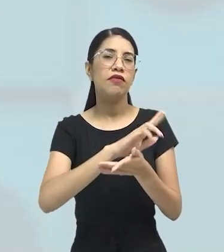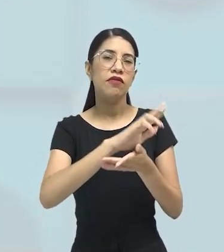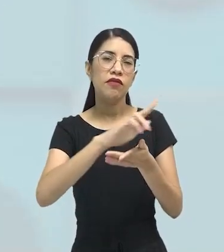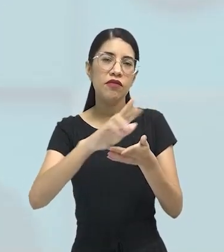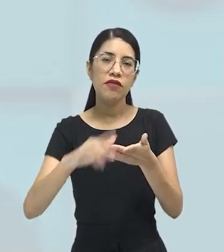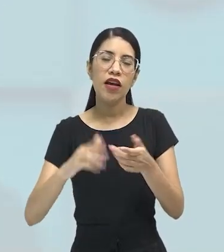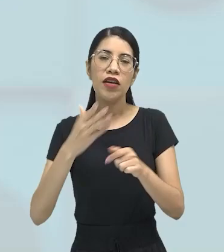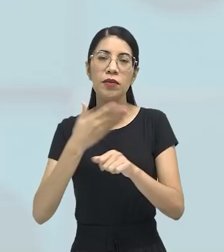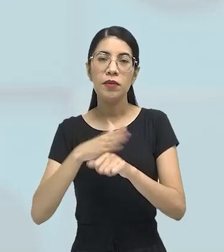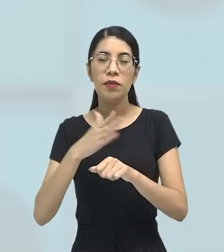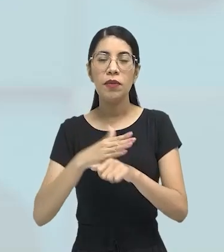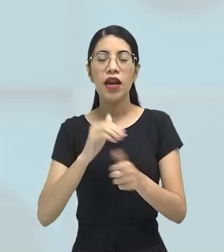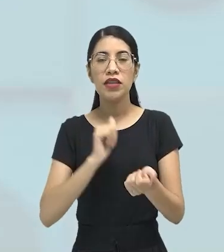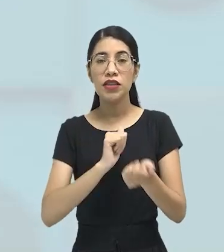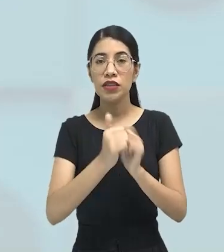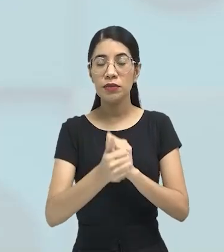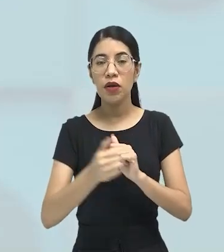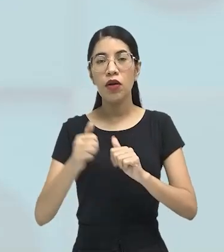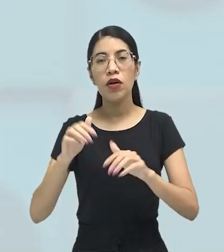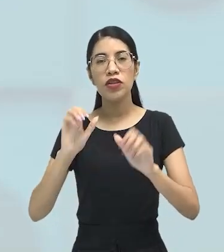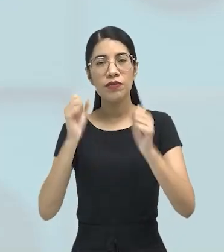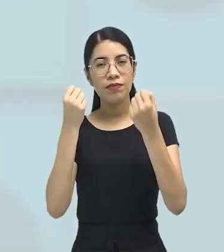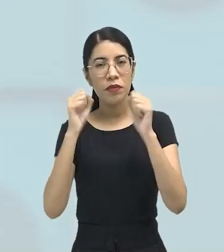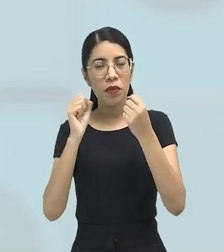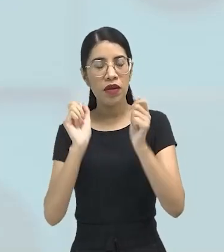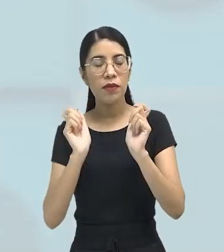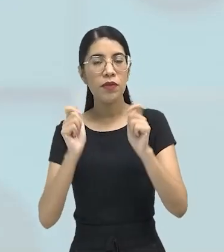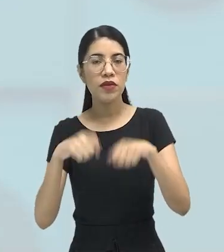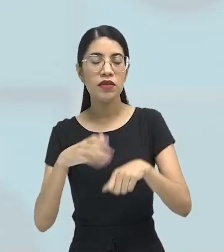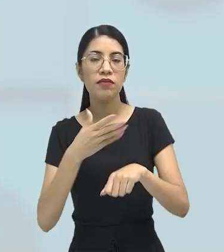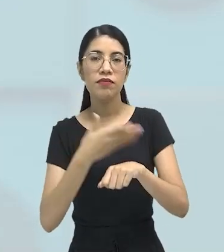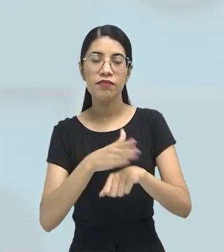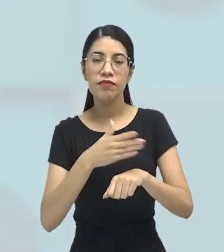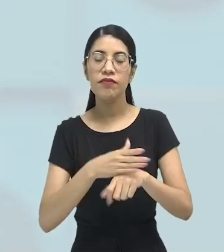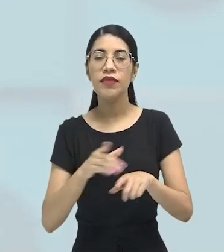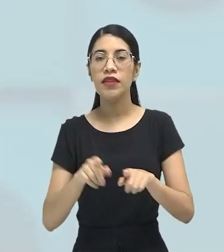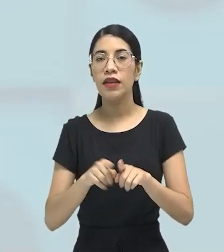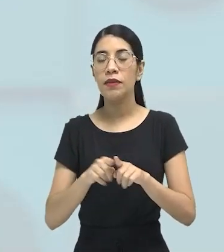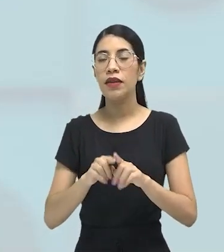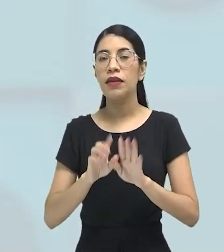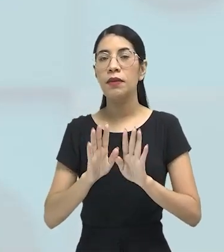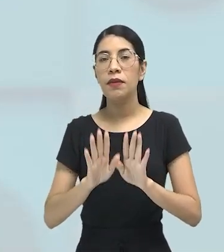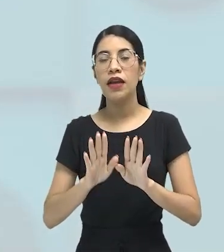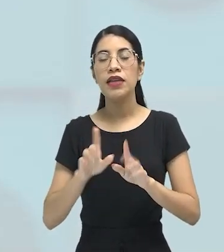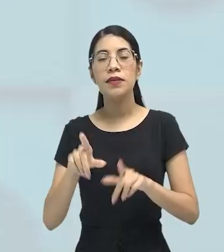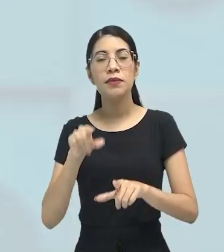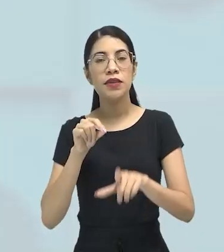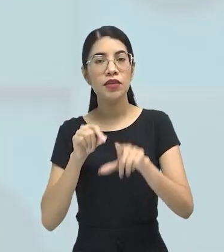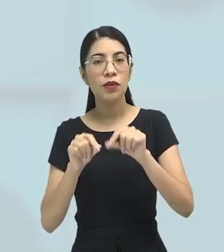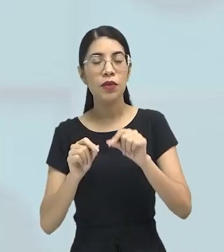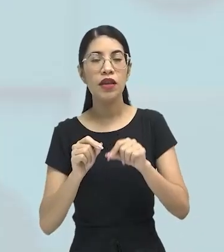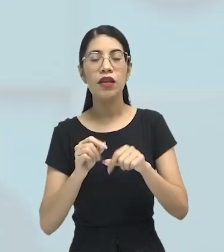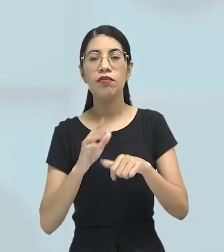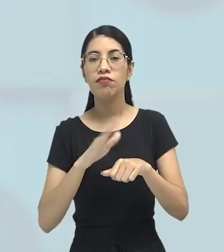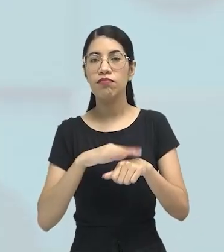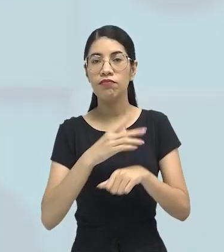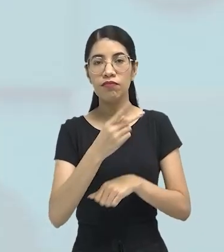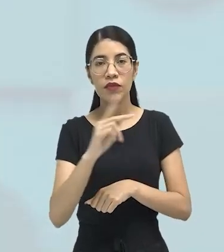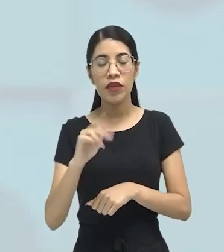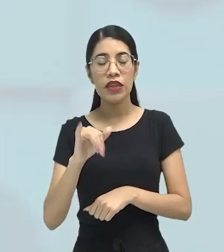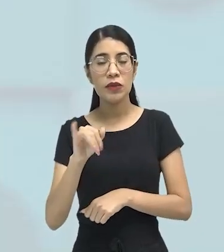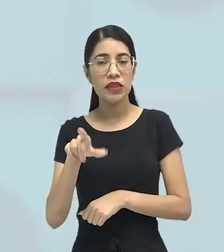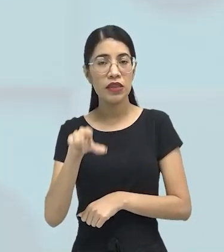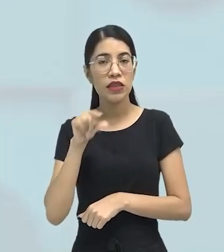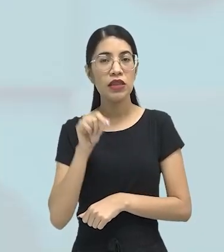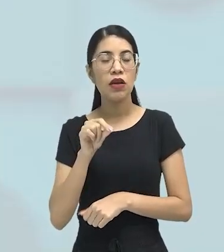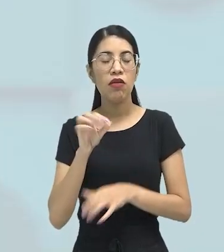atividades, exercícios físicos, esportes que nós podemos praticar, basta a gente escolher. E quando a gente